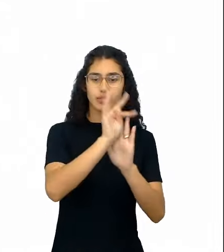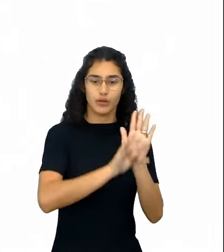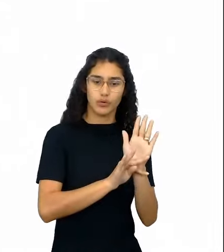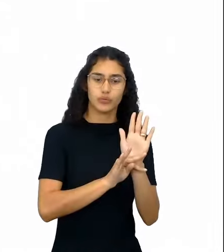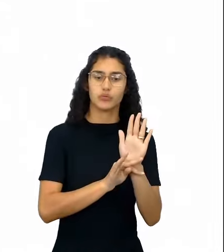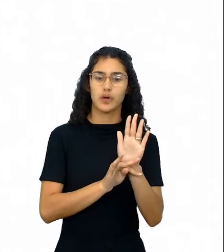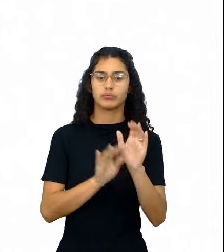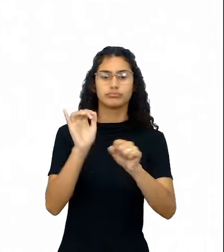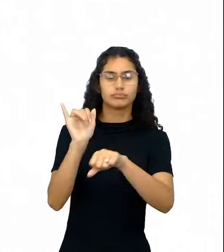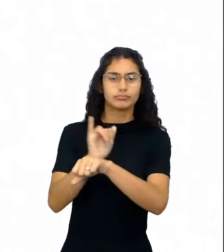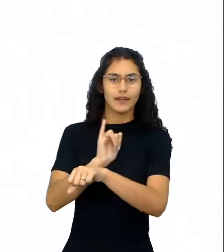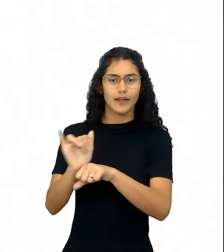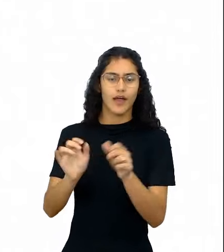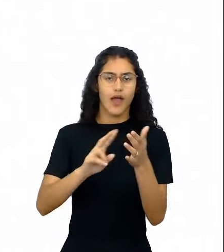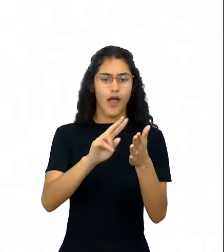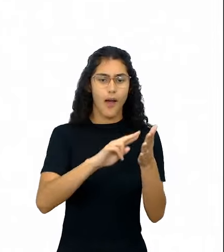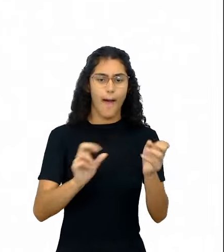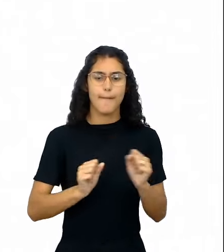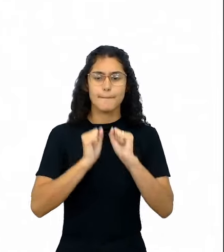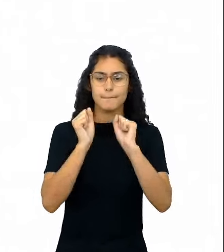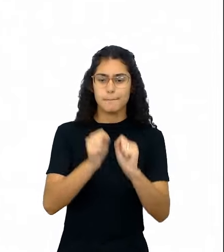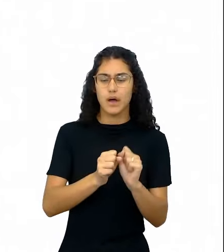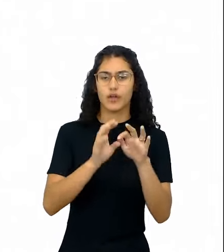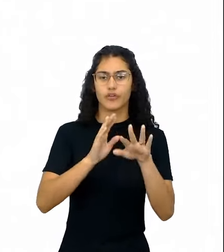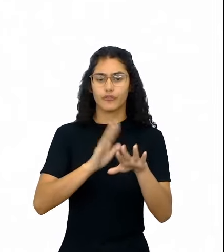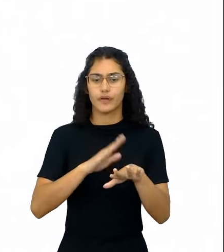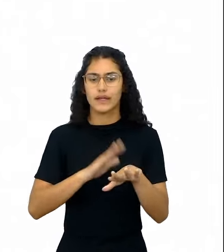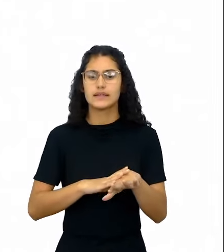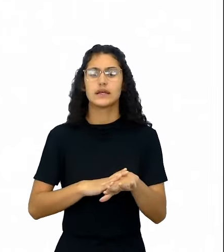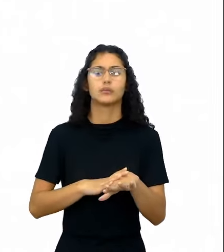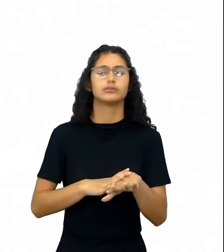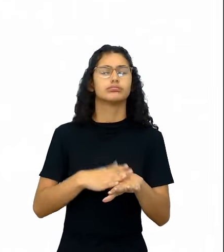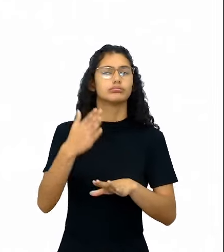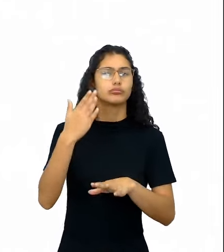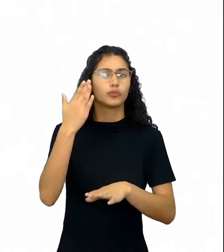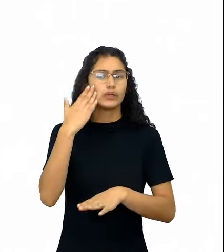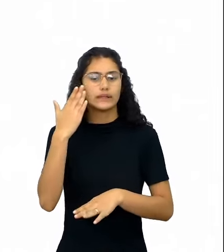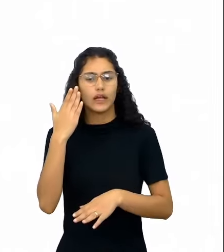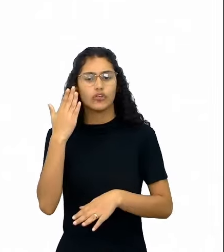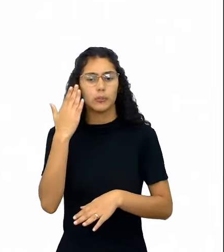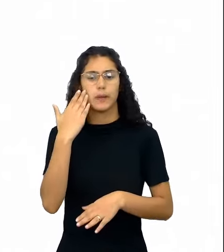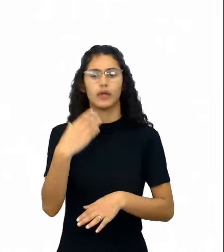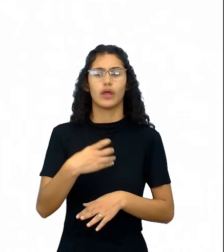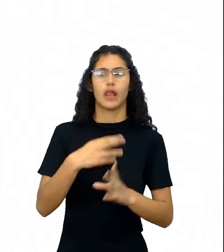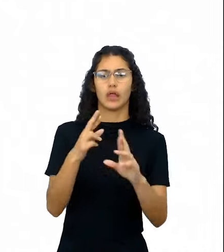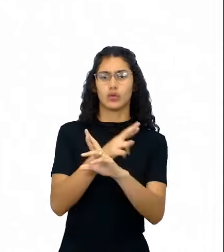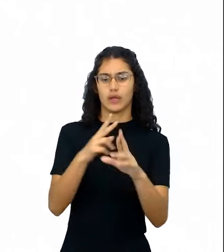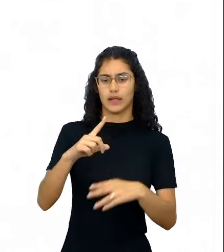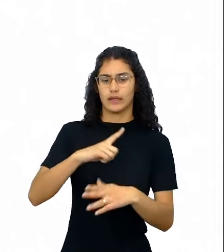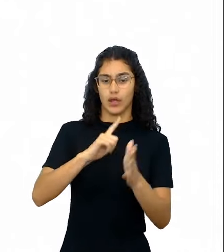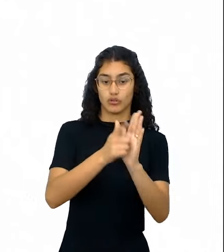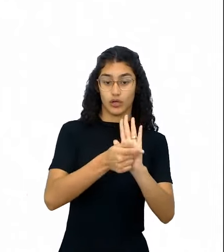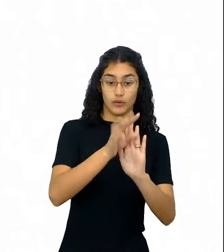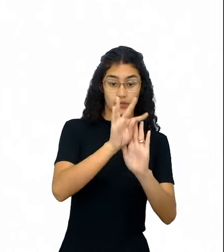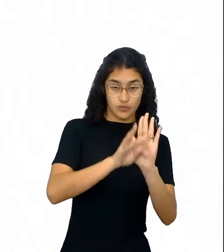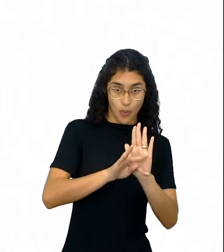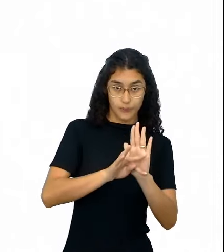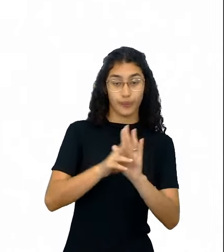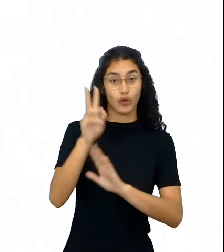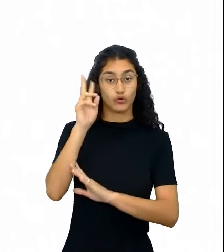textual e as estratégias de leitura podem contribuir para a construção de sentidos relativos aos gêneros